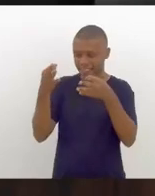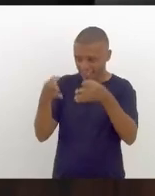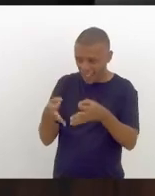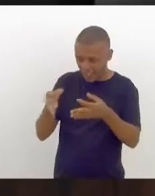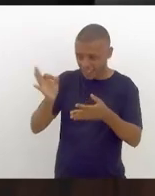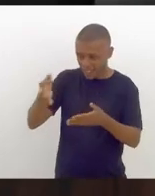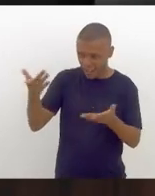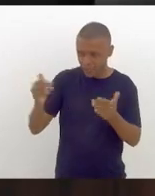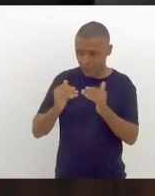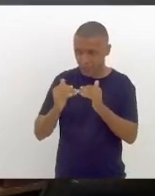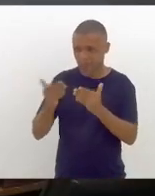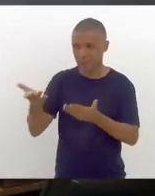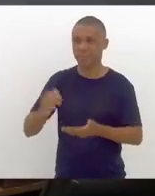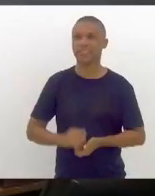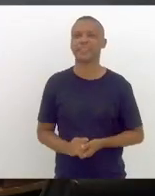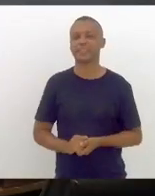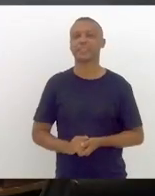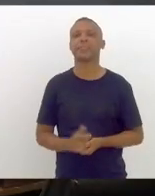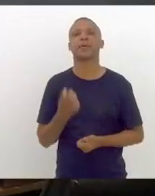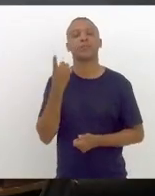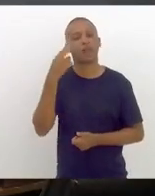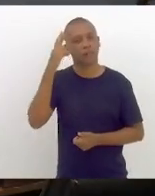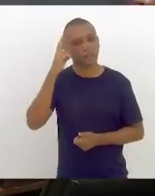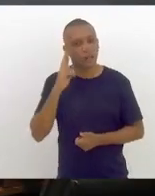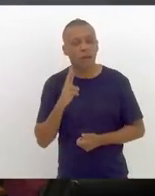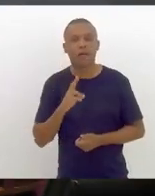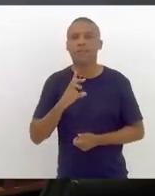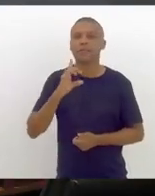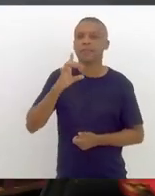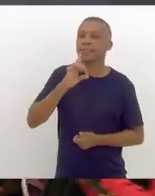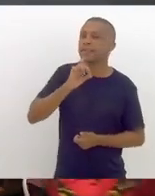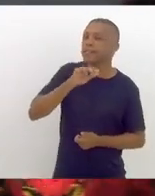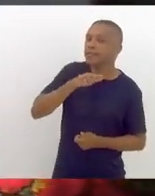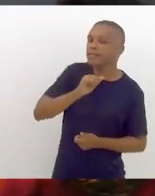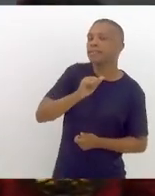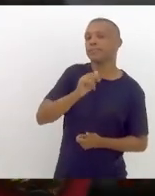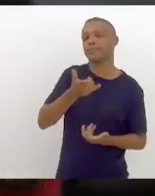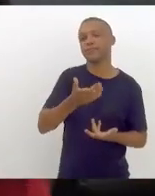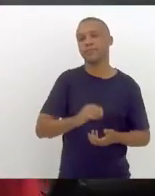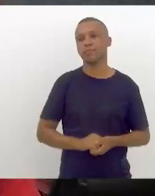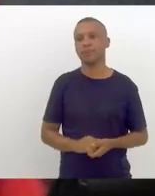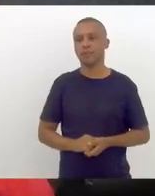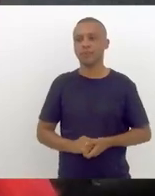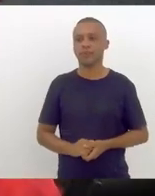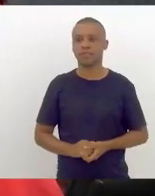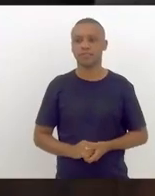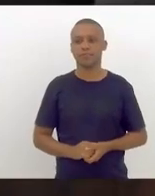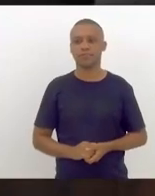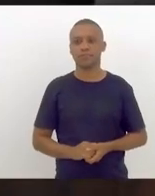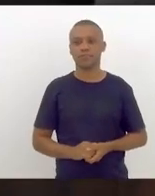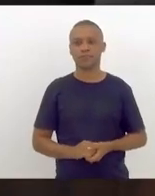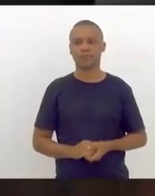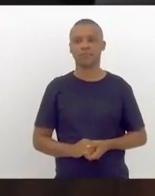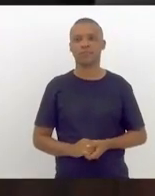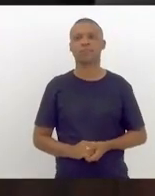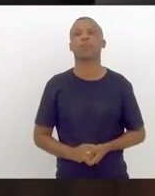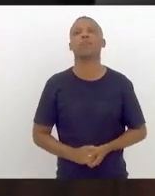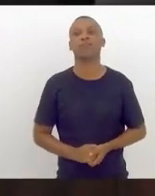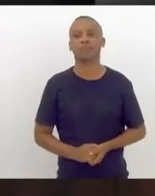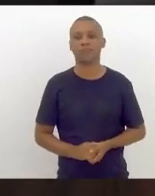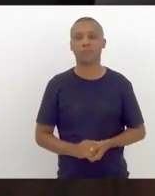mesmo deputada Renata deputada Dani bebetão ele passou